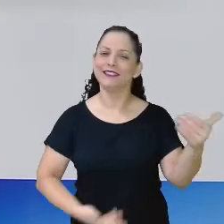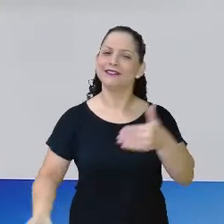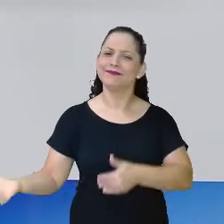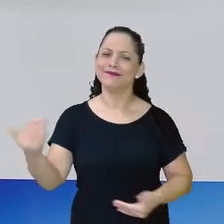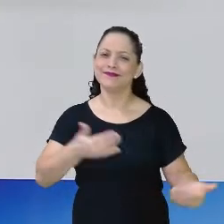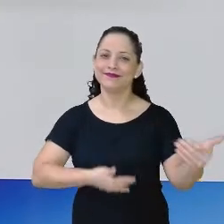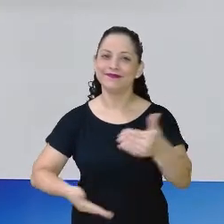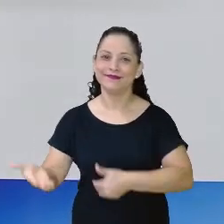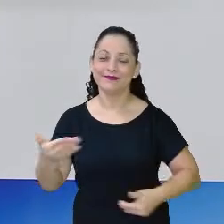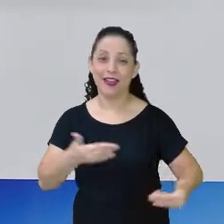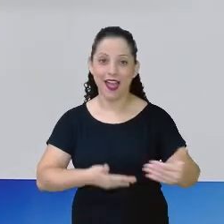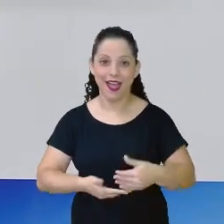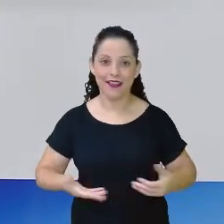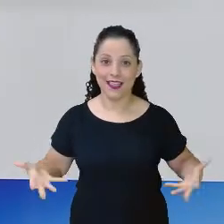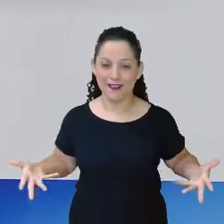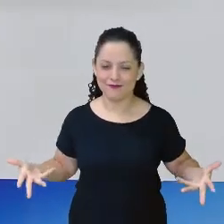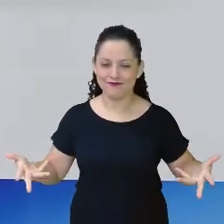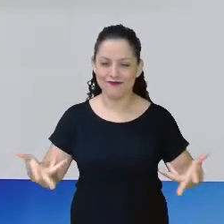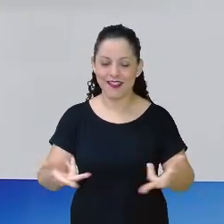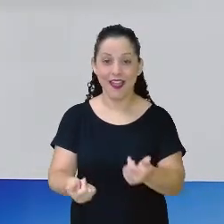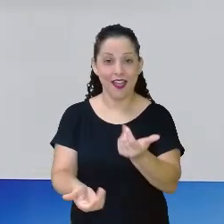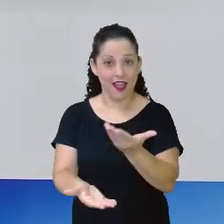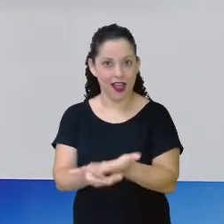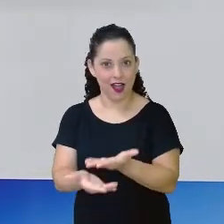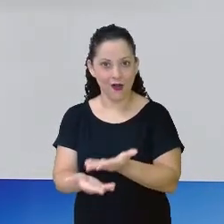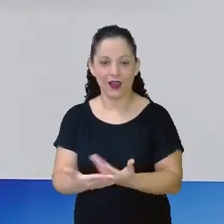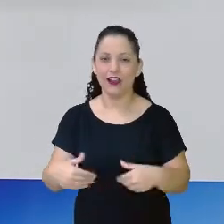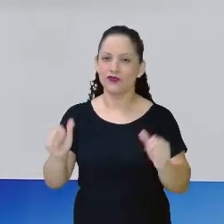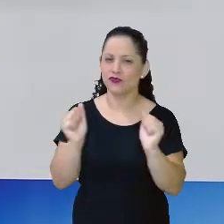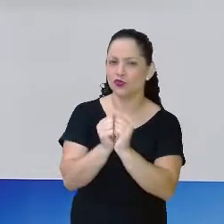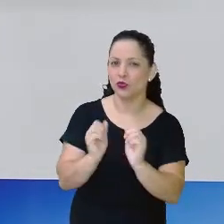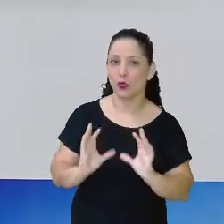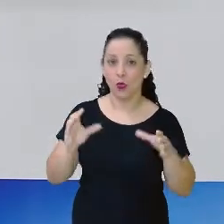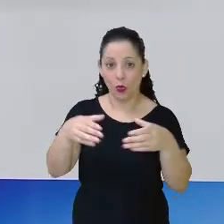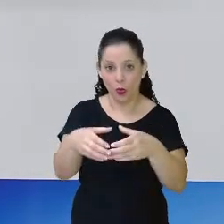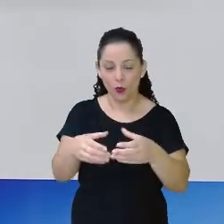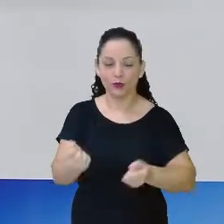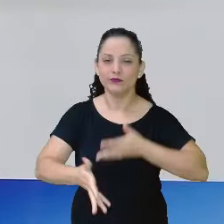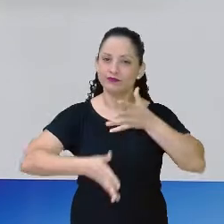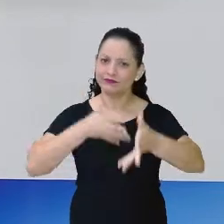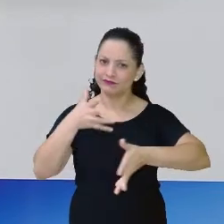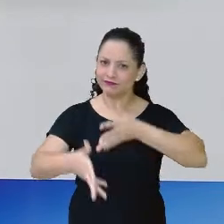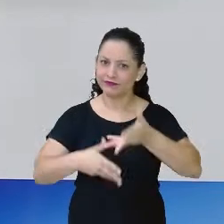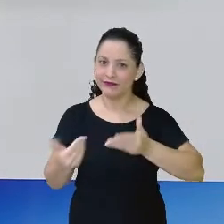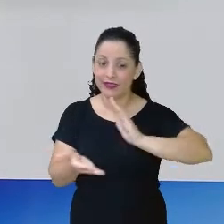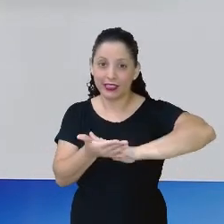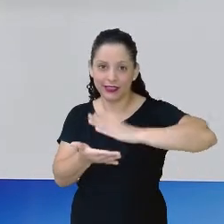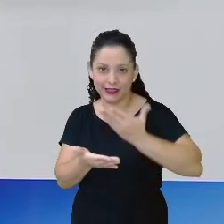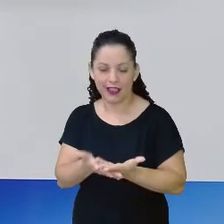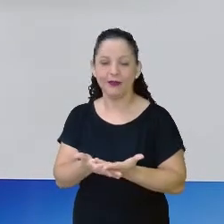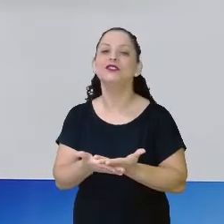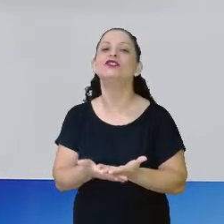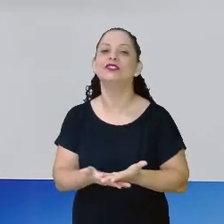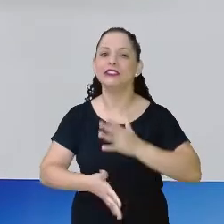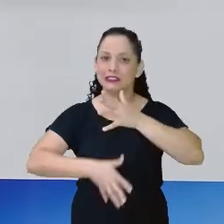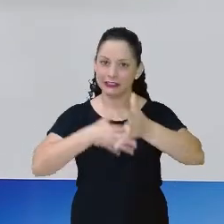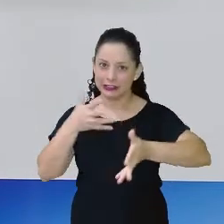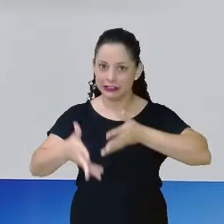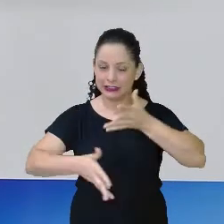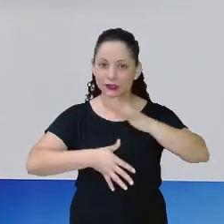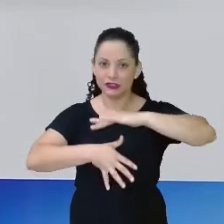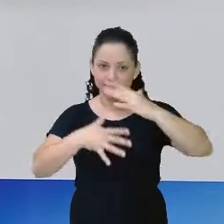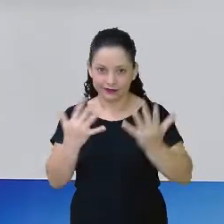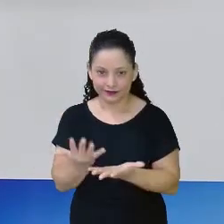mais a nossa aula e como ela e seus companheiros, né, que trabalham nessa função tão importante que são os intérpretes de